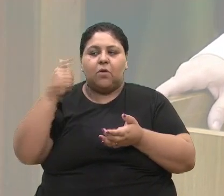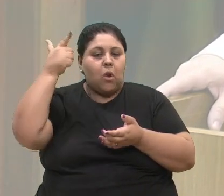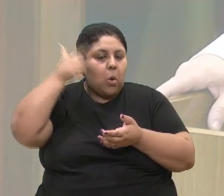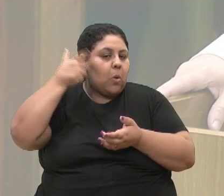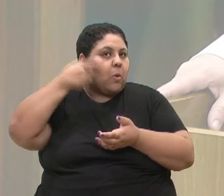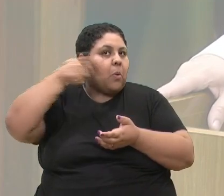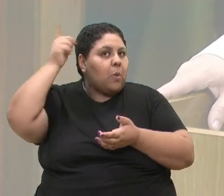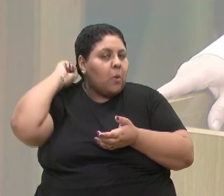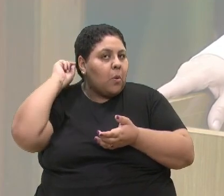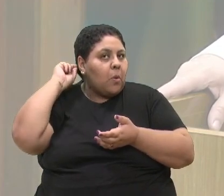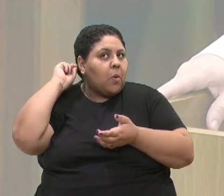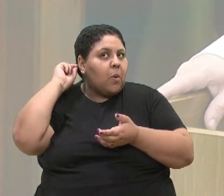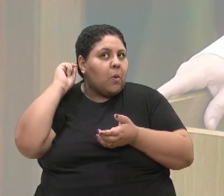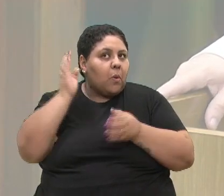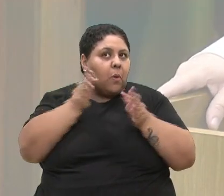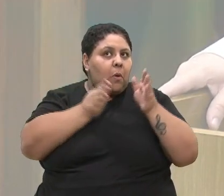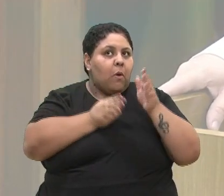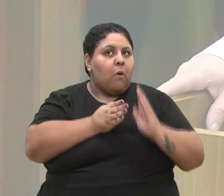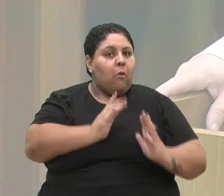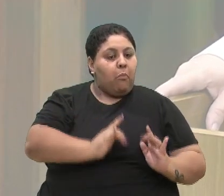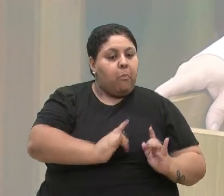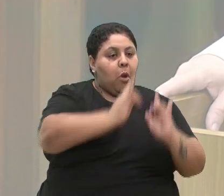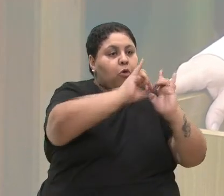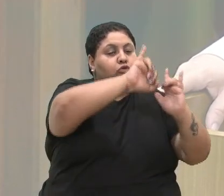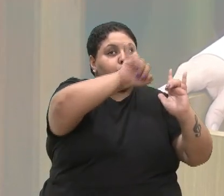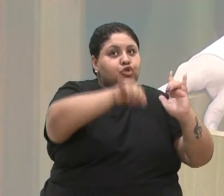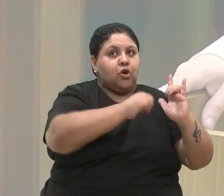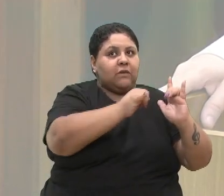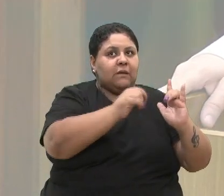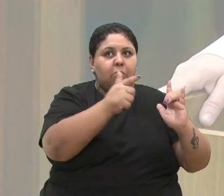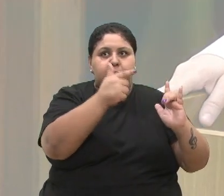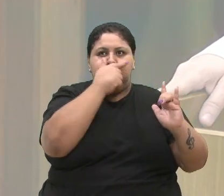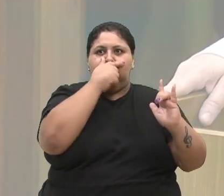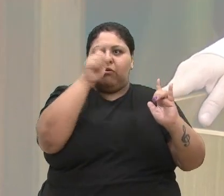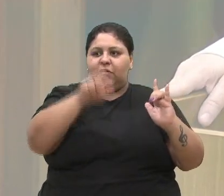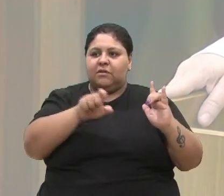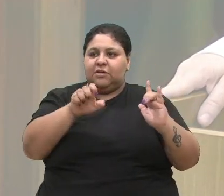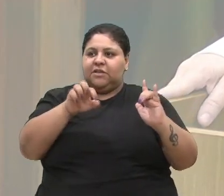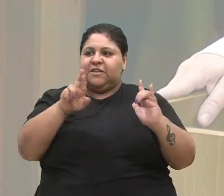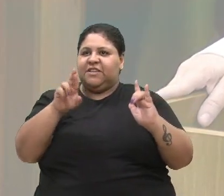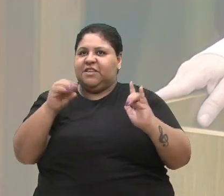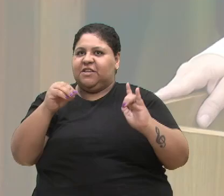do bloco J lotado, do Xerox, da sala dos